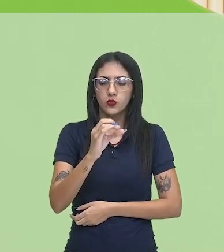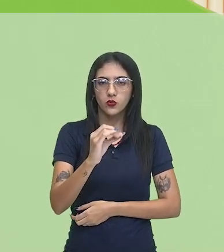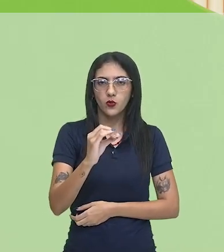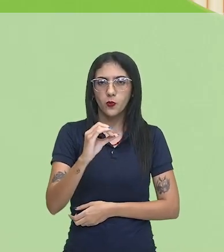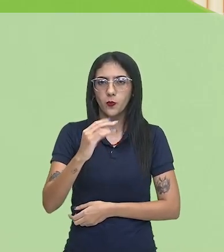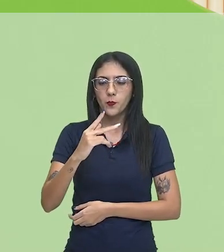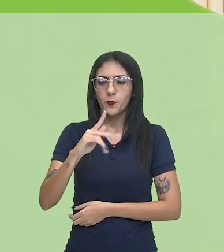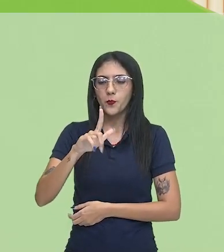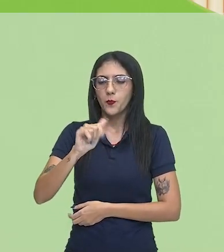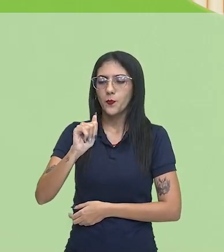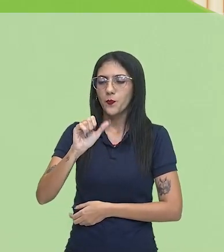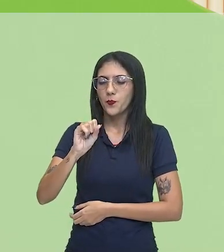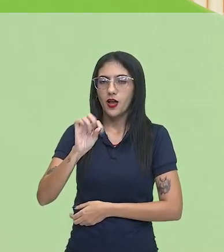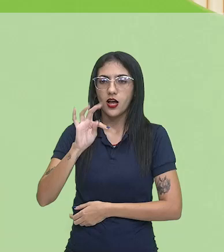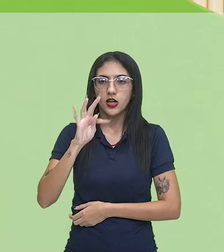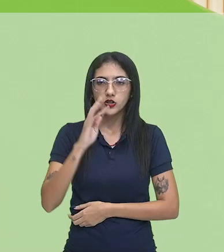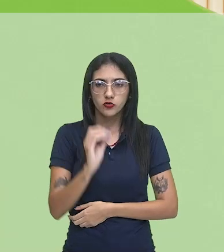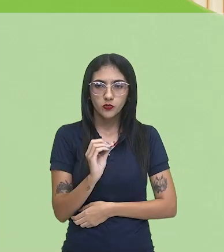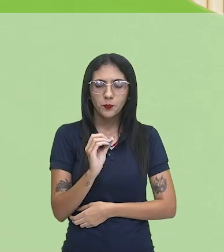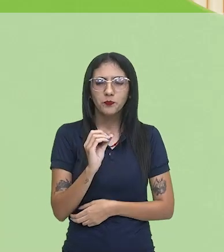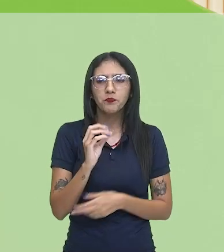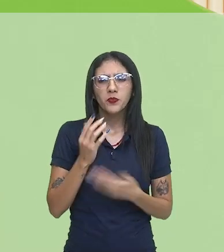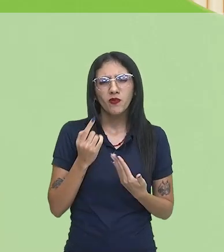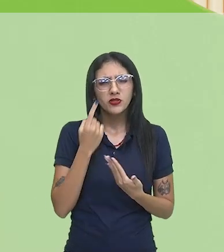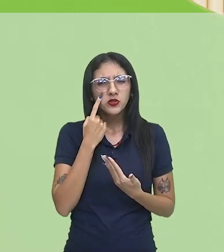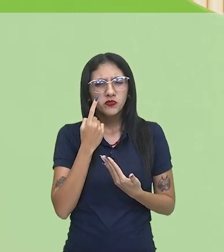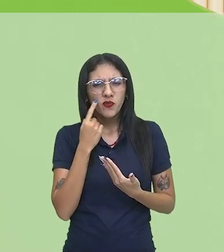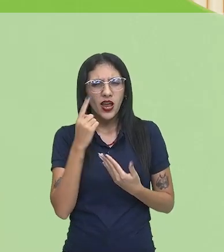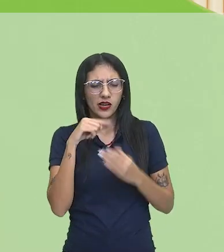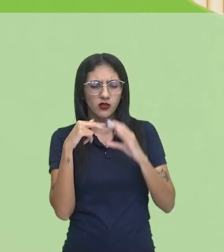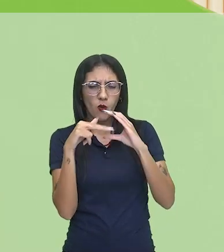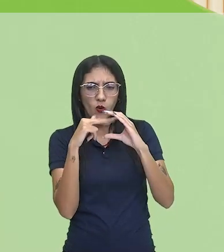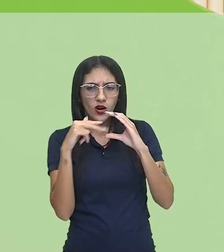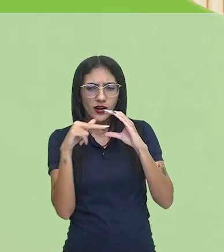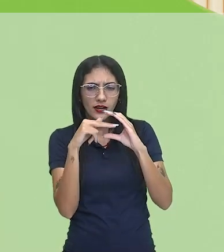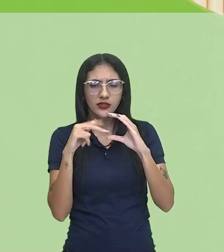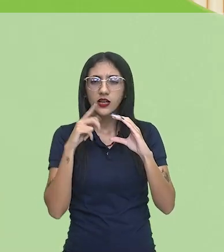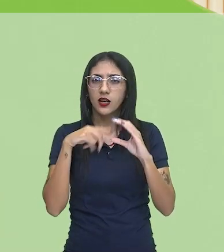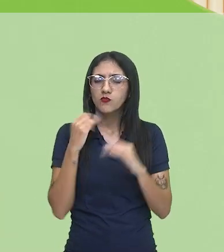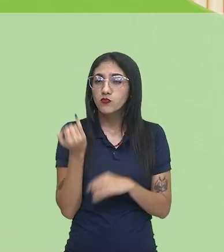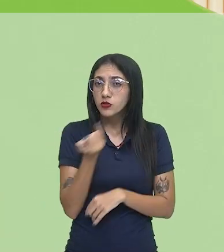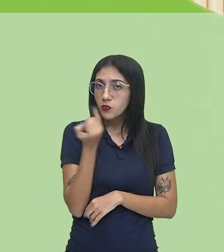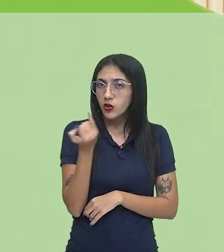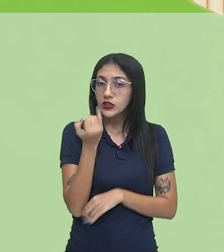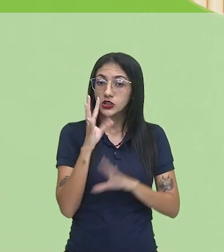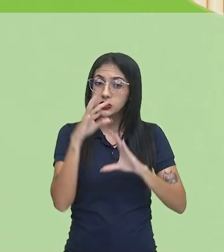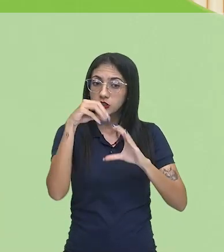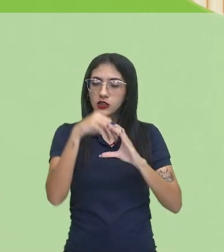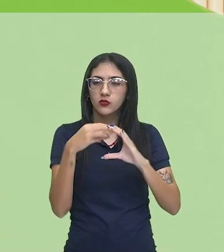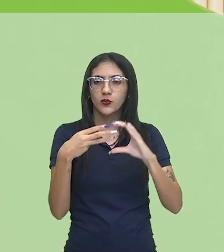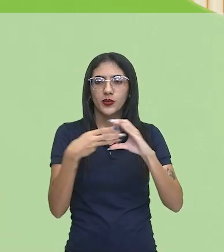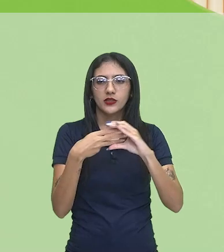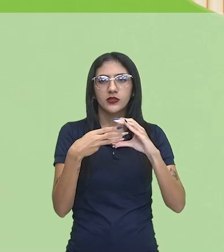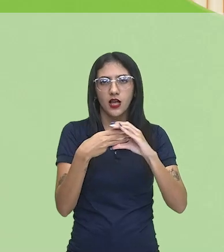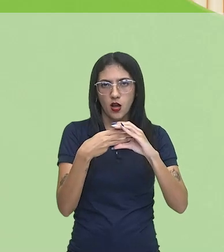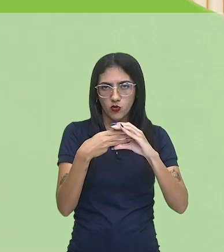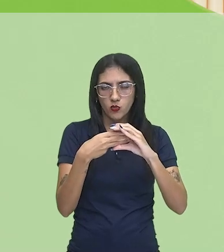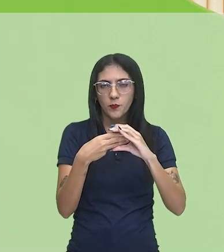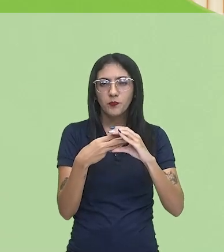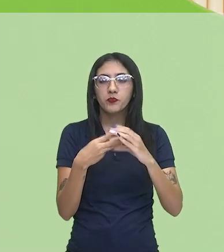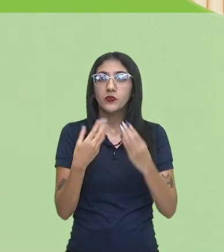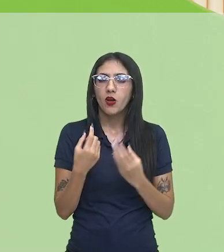ao ver no microscópio, né, essa organela importantíssima dentro da célula vegetal, você